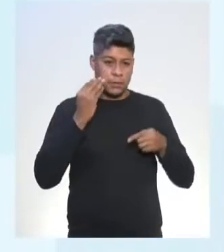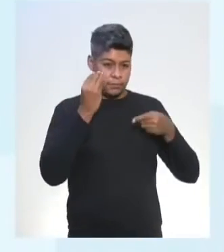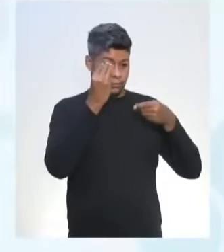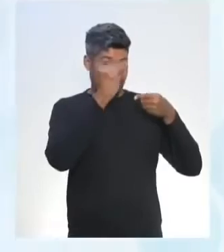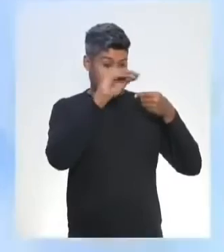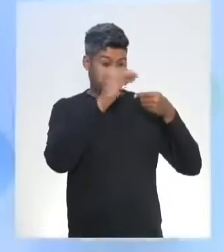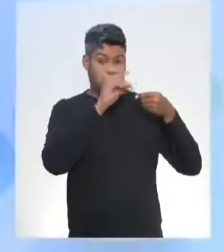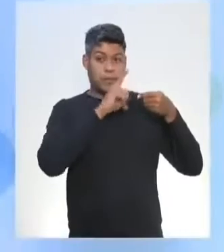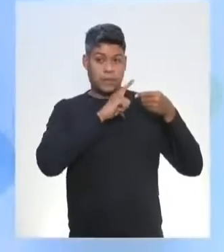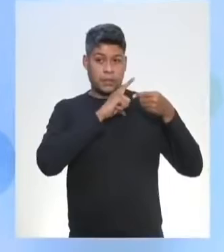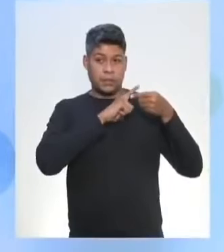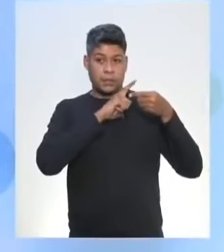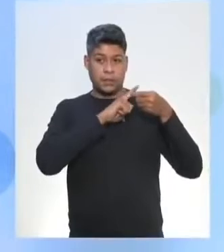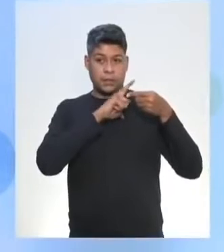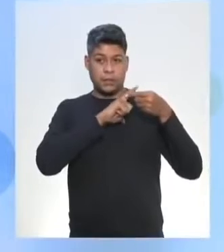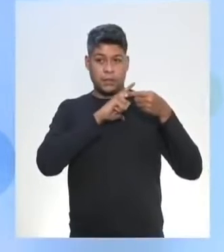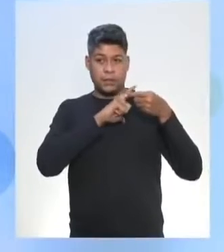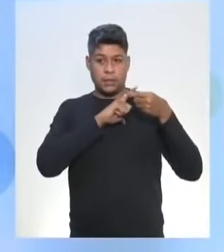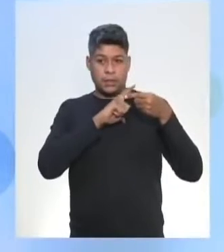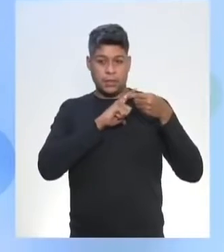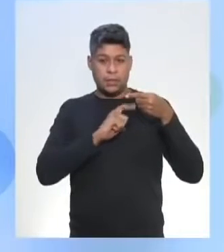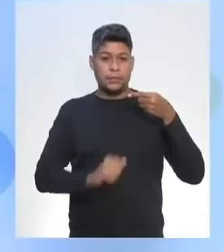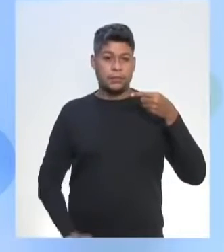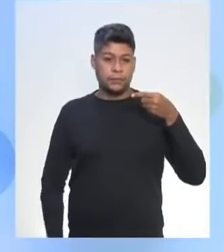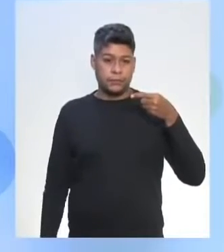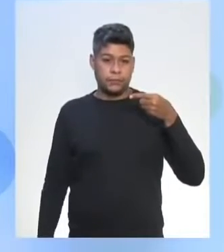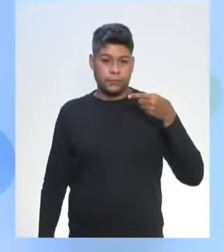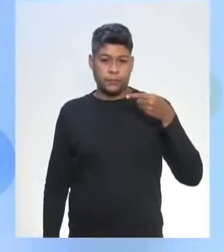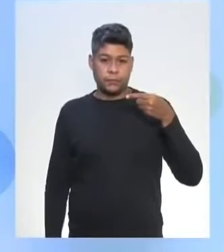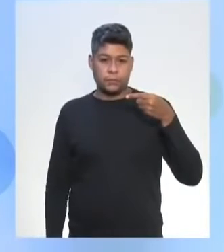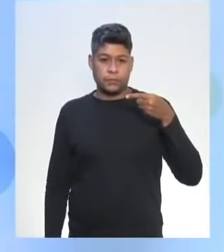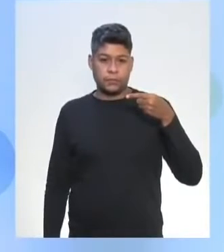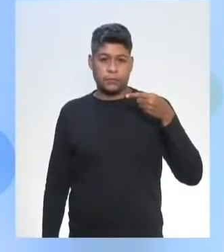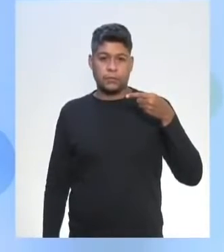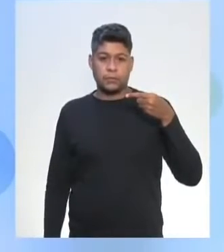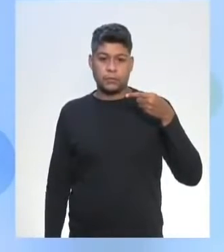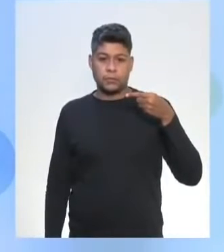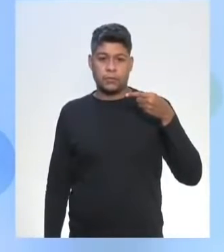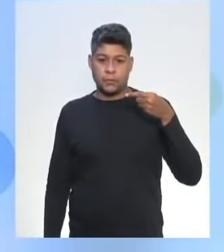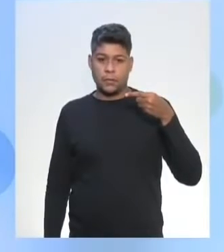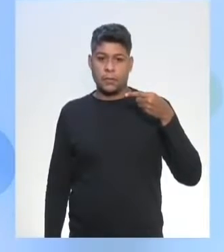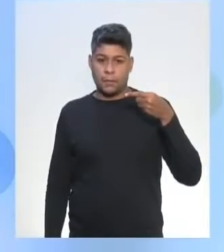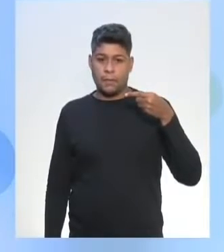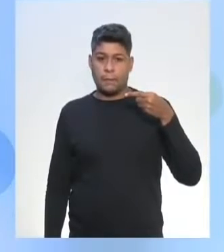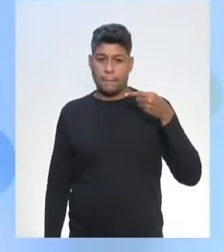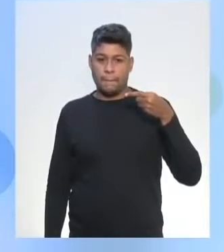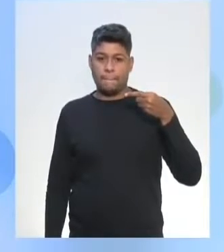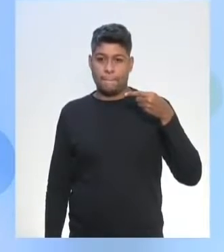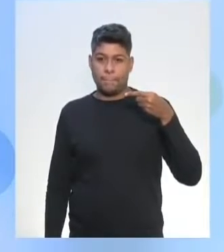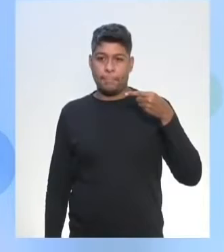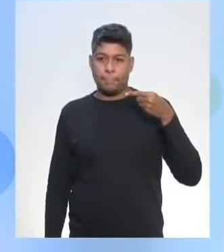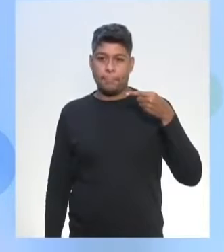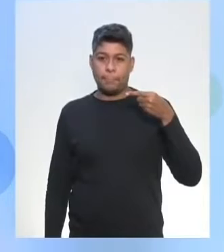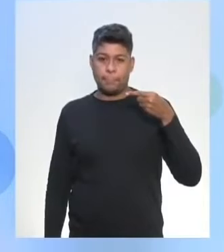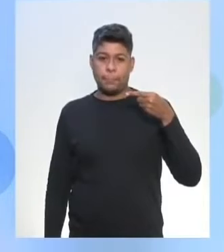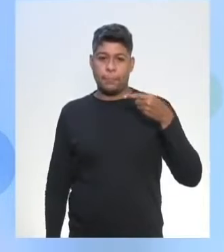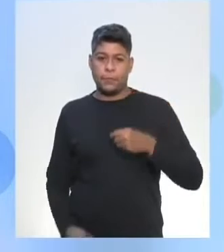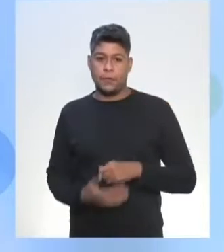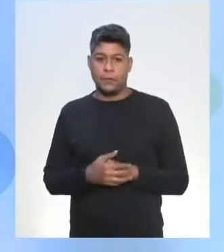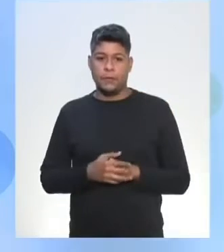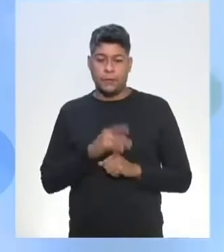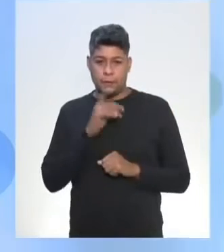na realidade o parque chegou tá aqui na prática o numerador o que que ele tem